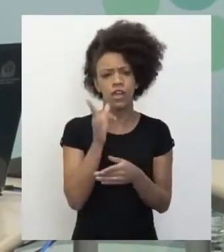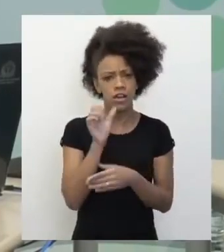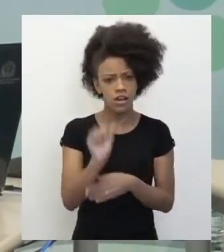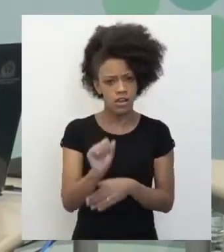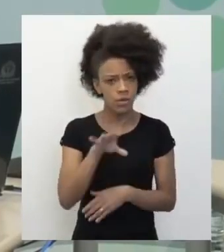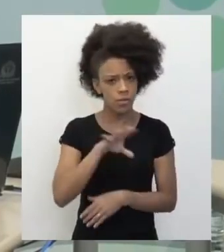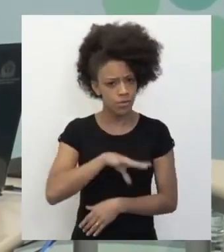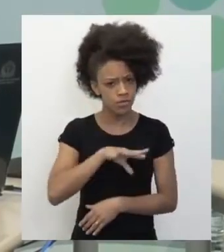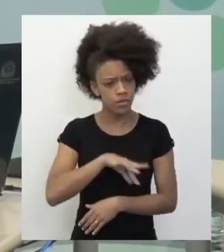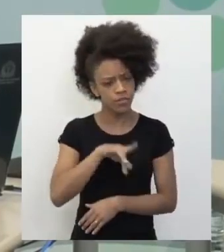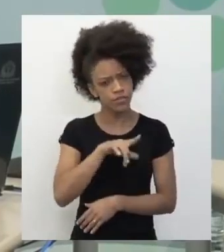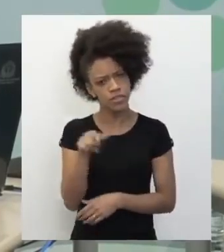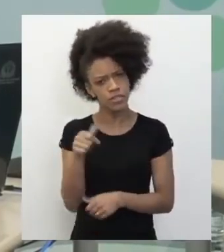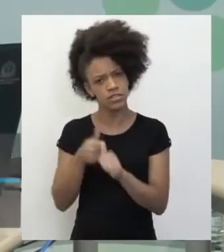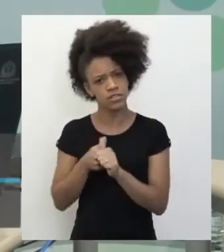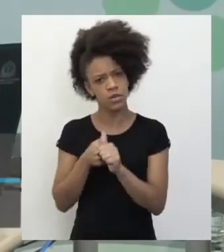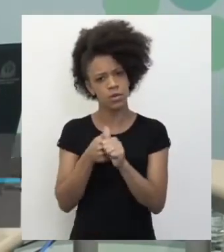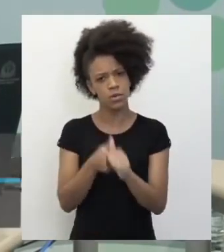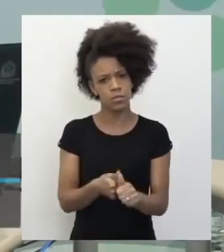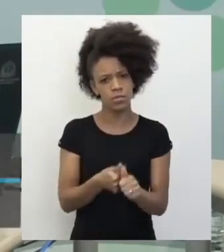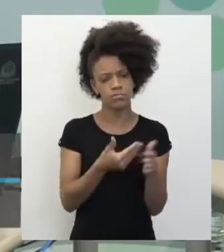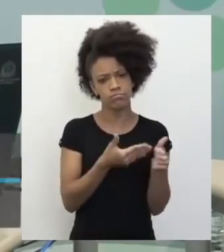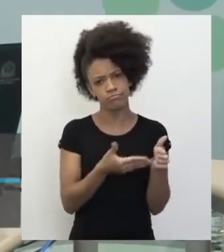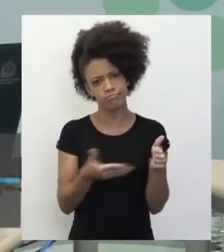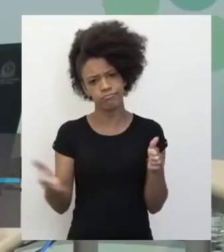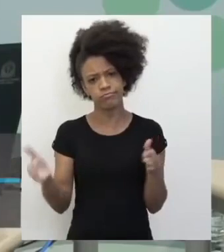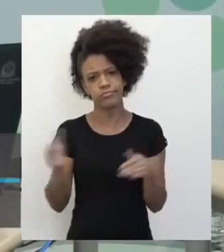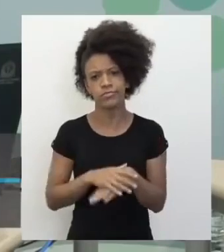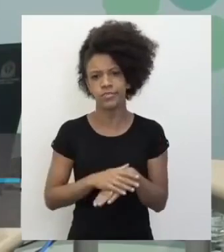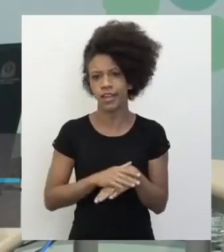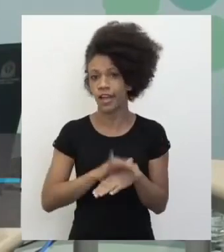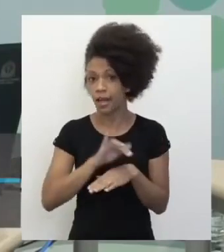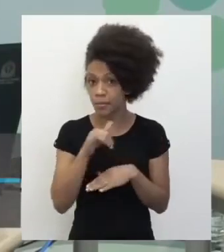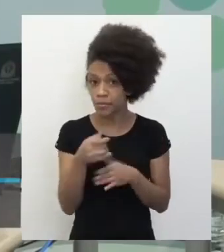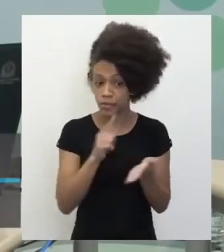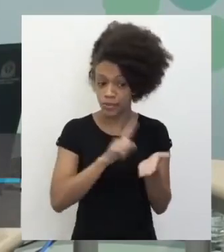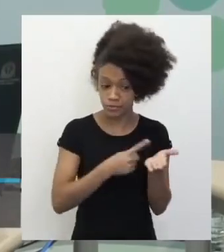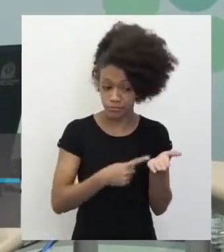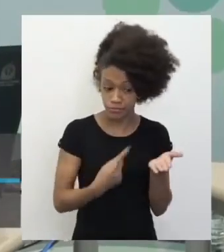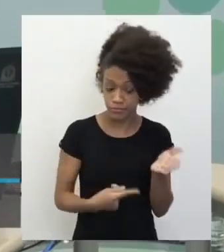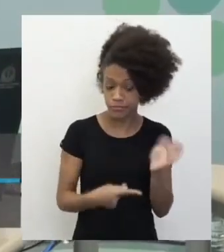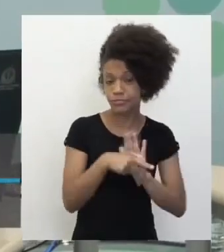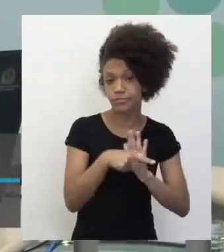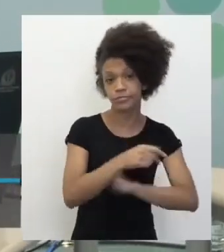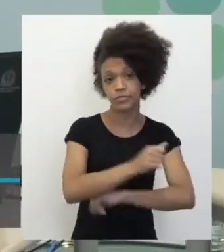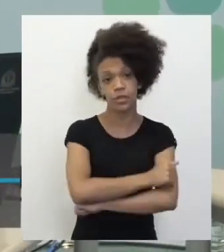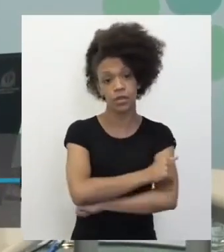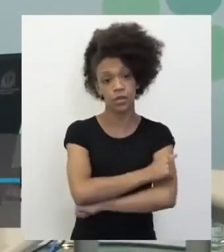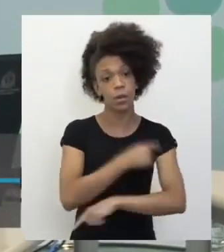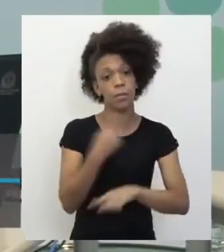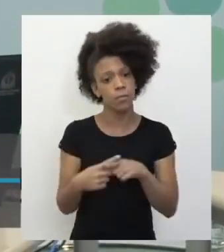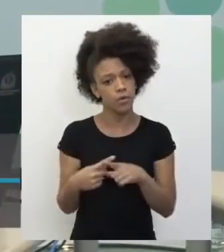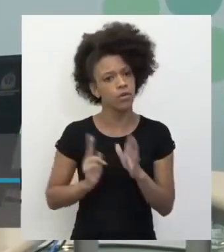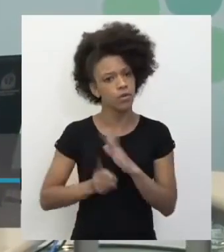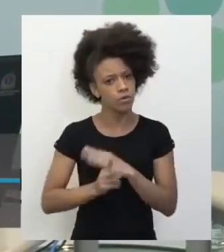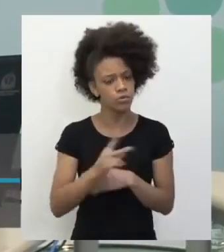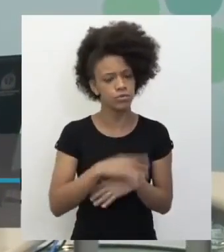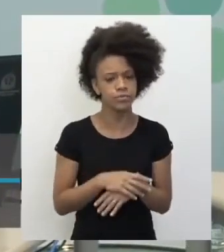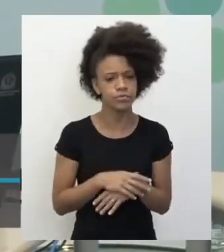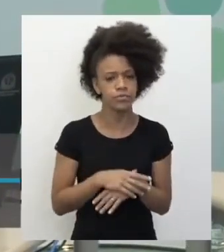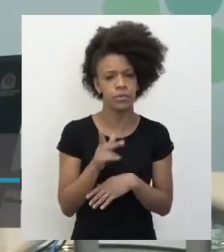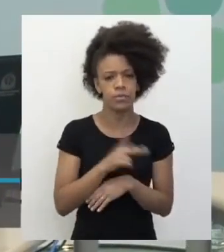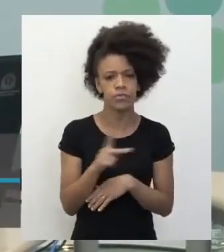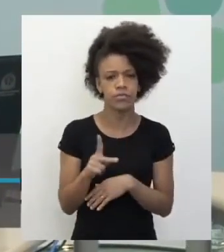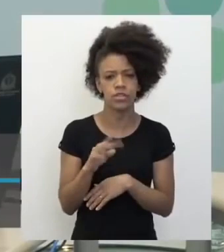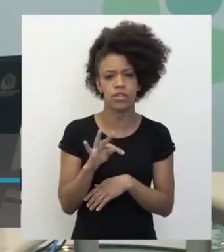vêm acompanhando aí ao longo das aulas. Pega aí o seu caderno do aluno, porque a aula continua. Eu sou a